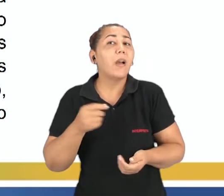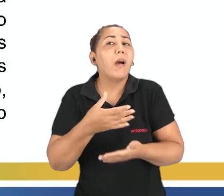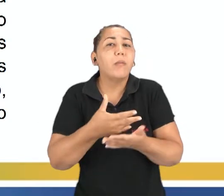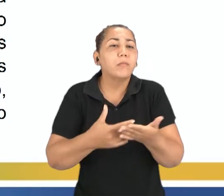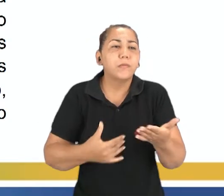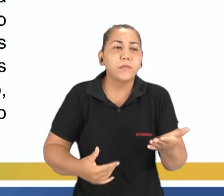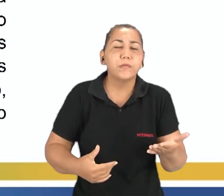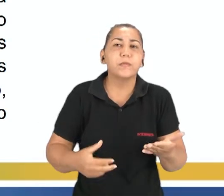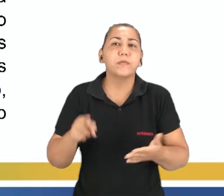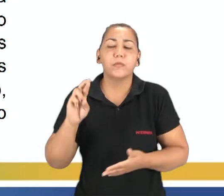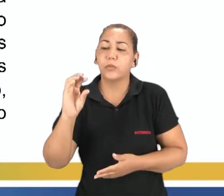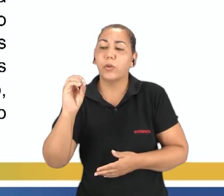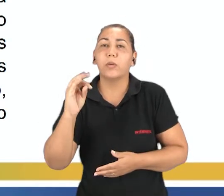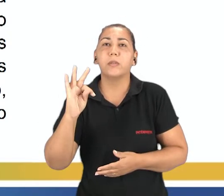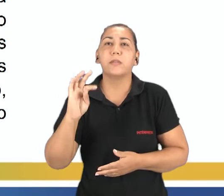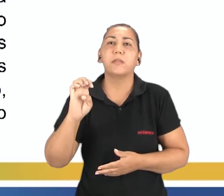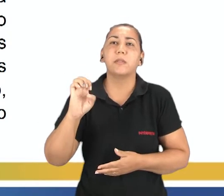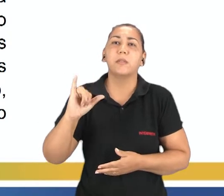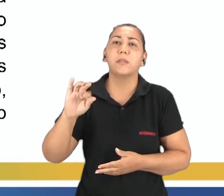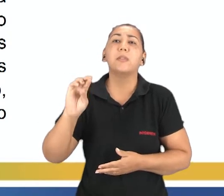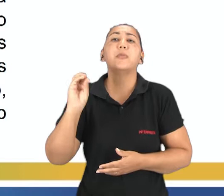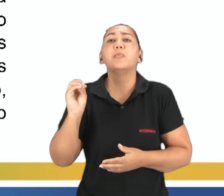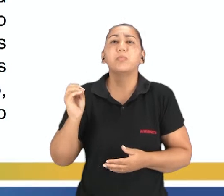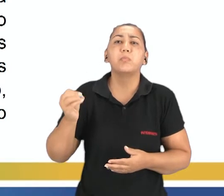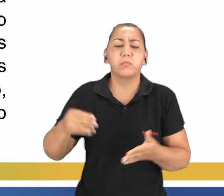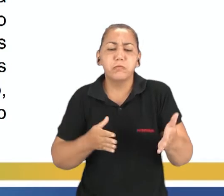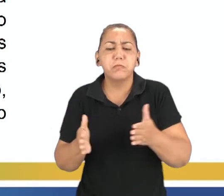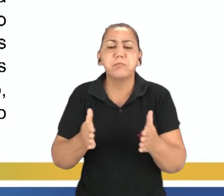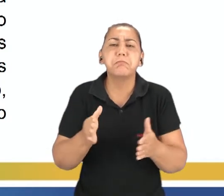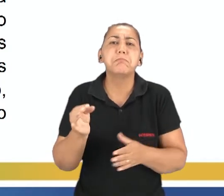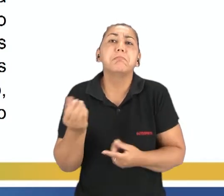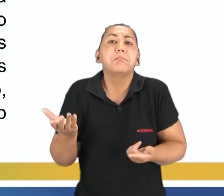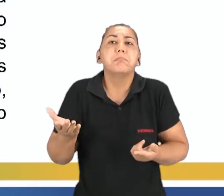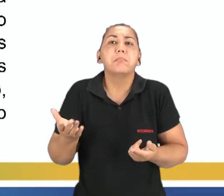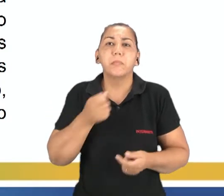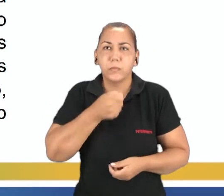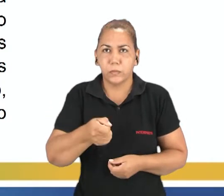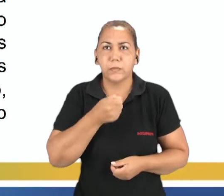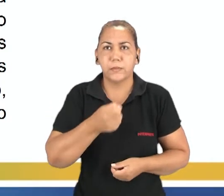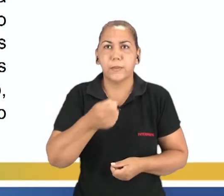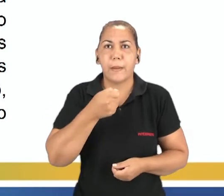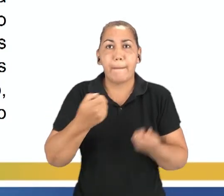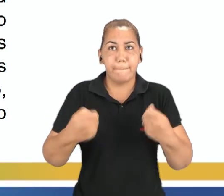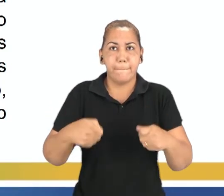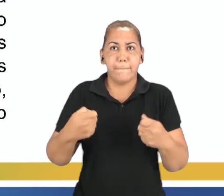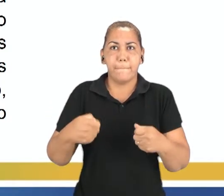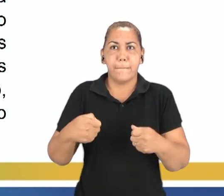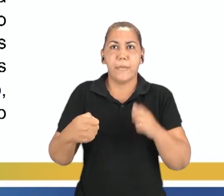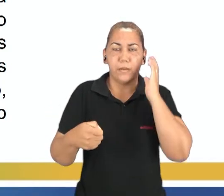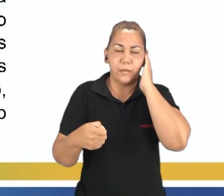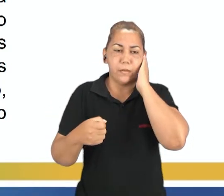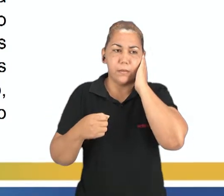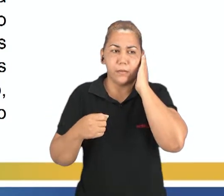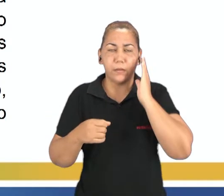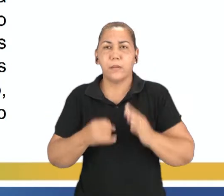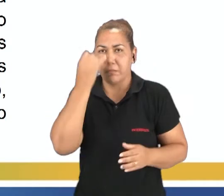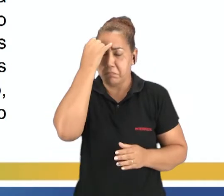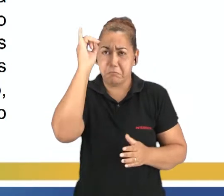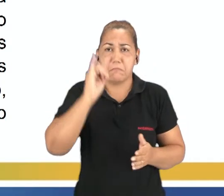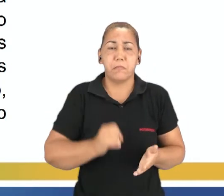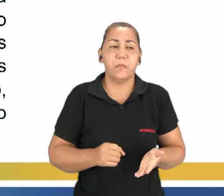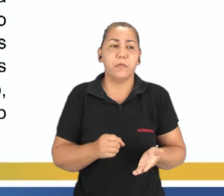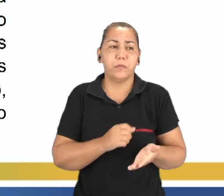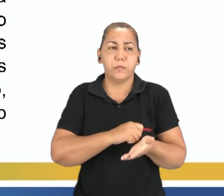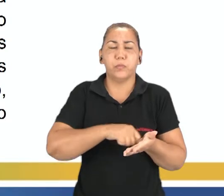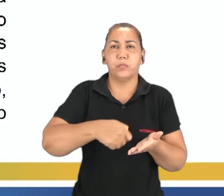Roteiro é o que guiará o entrevistador no momento da entrevista. Deve ser elaborado a partir de pesquisas sobre o assunto e o